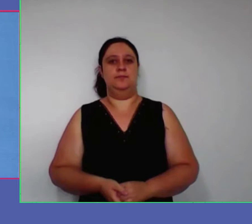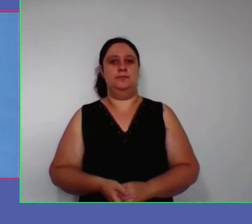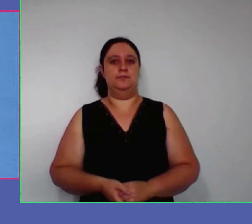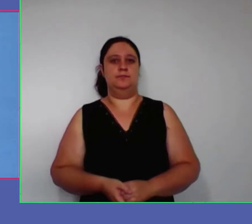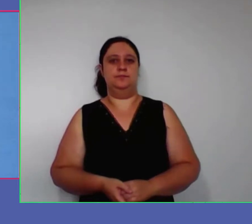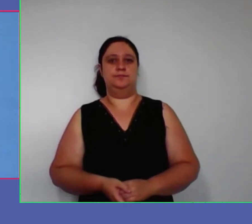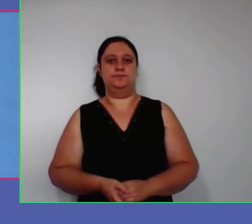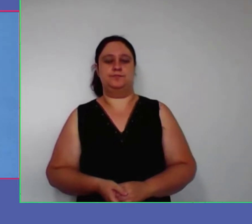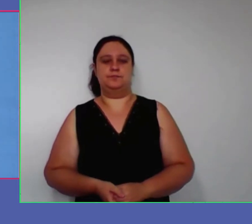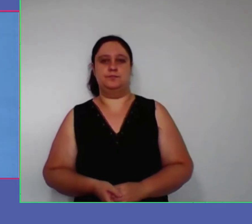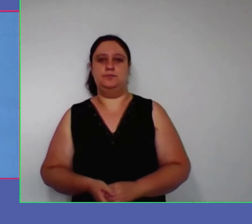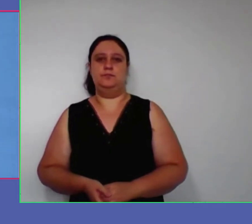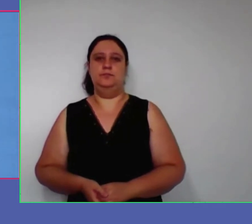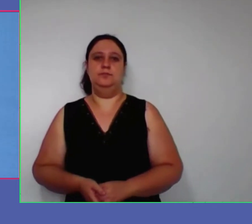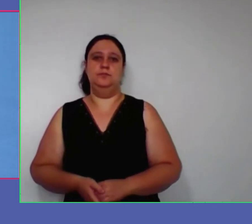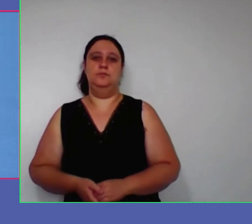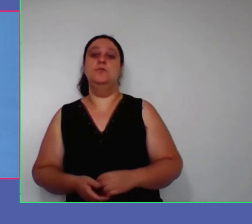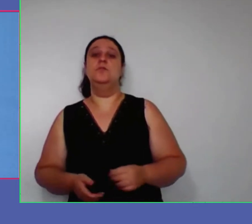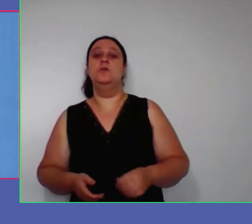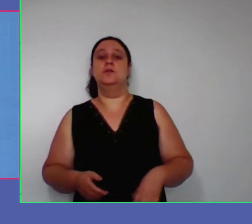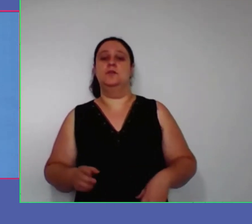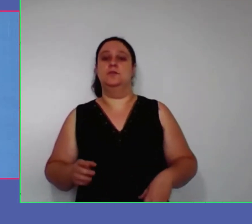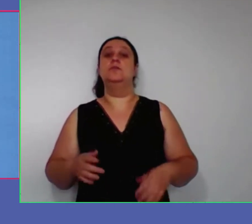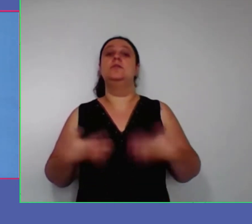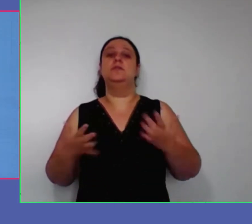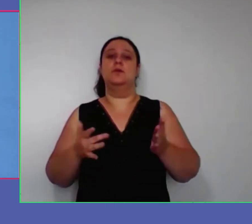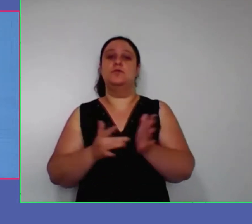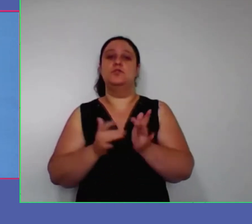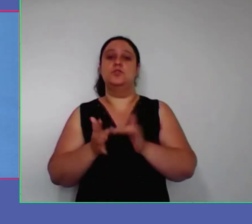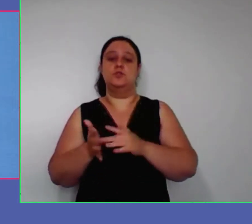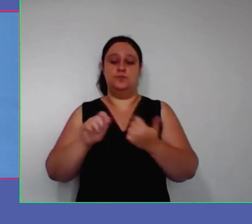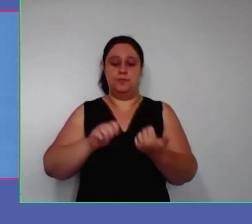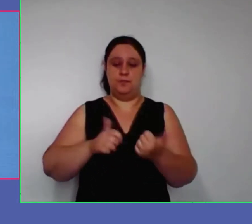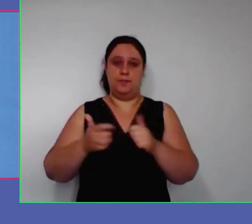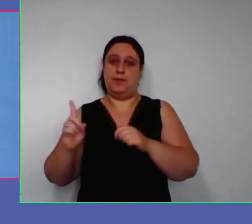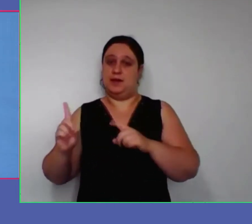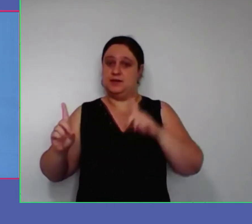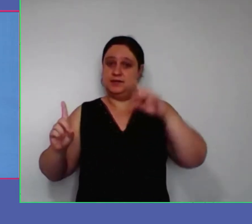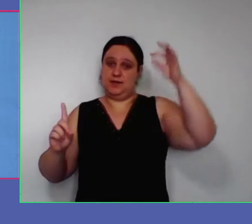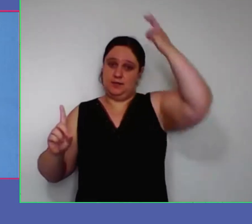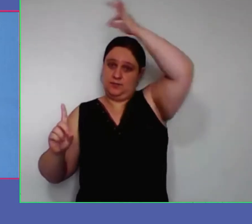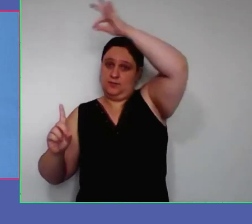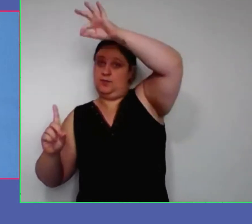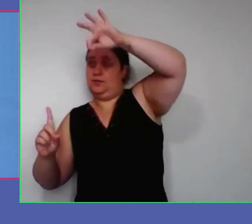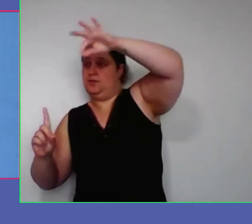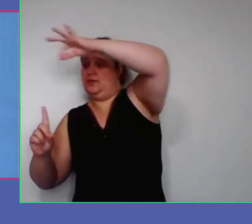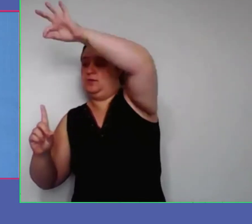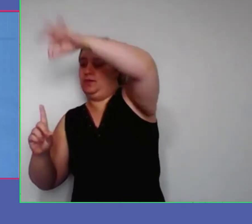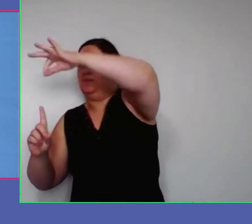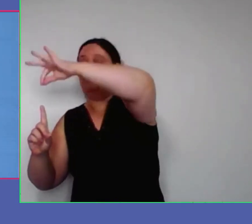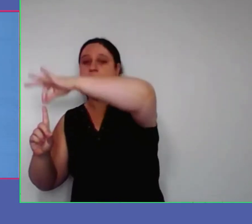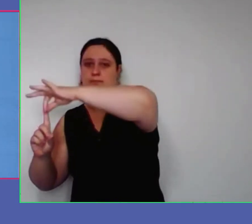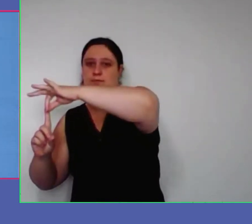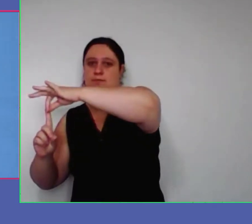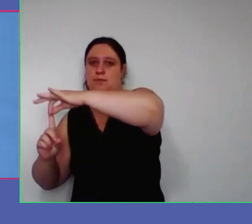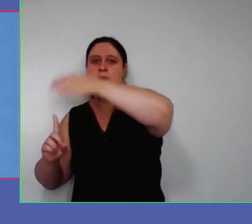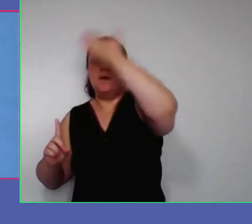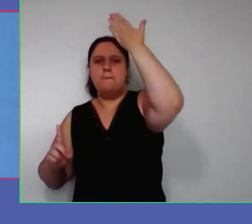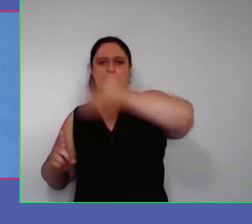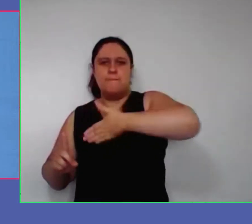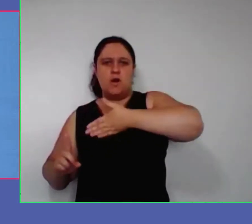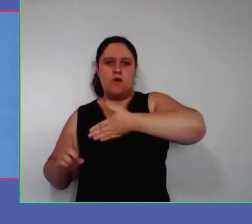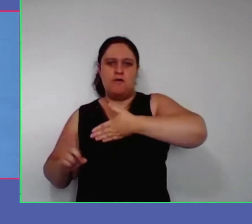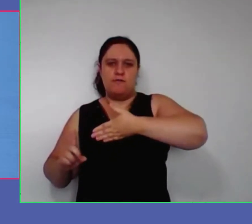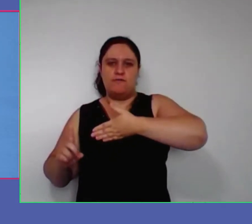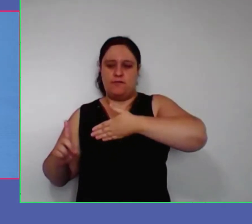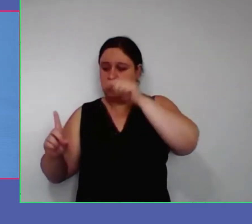que ele é o Filho de Deus, o Messias enviado para fazer o seu trabalho aqui na